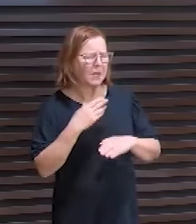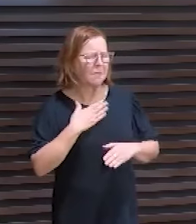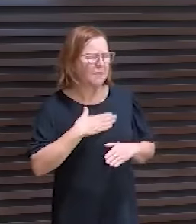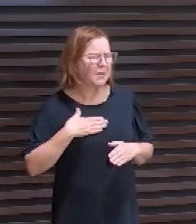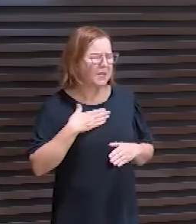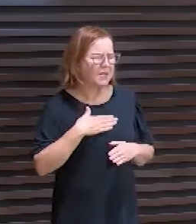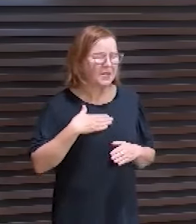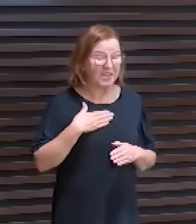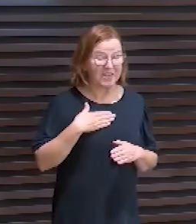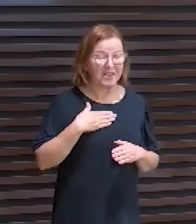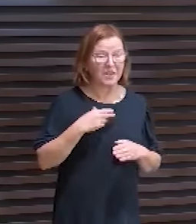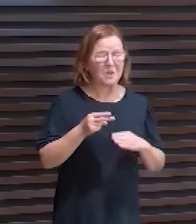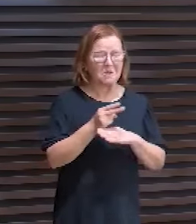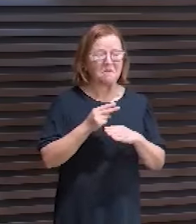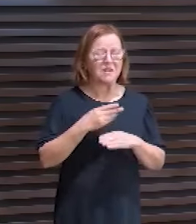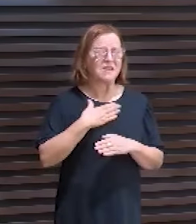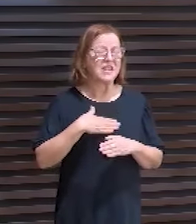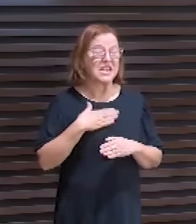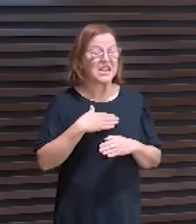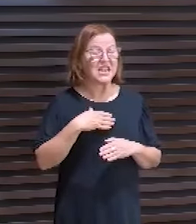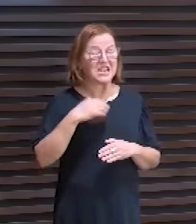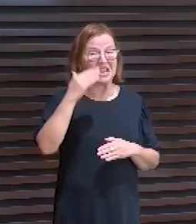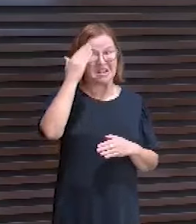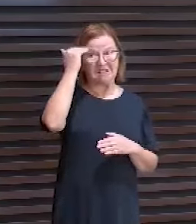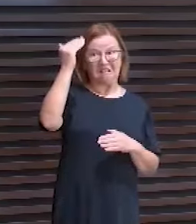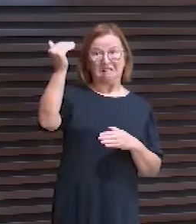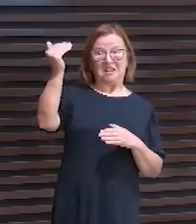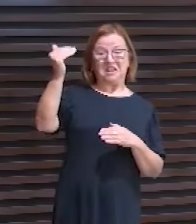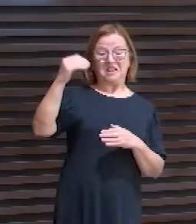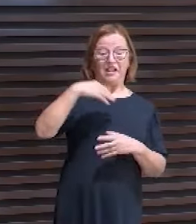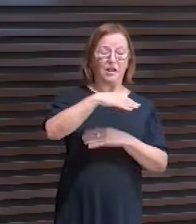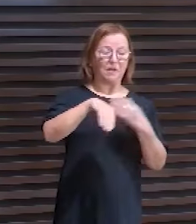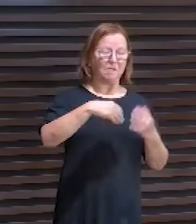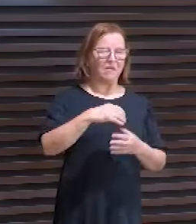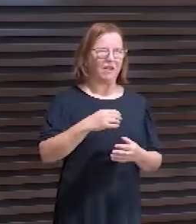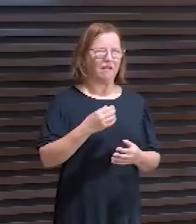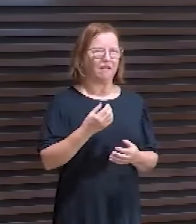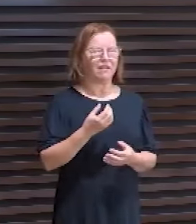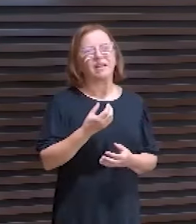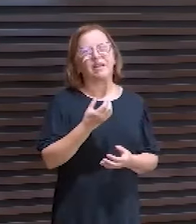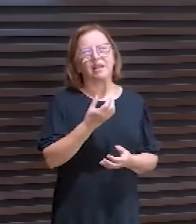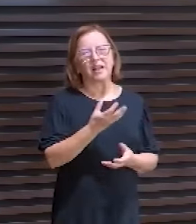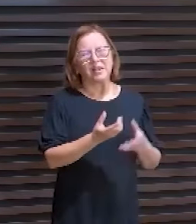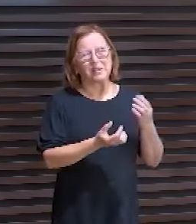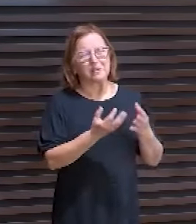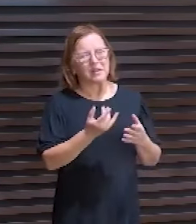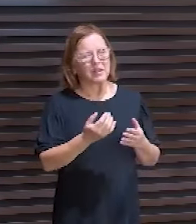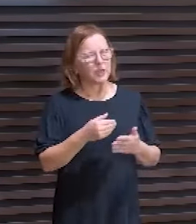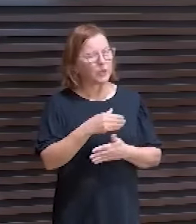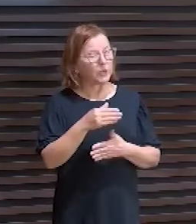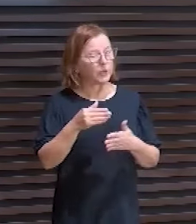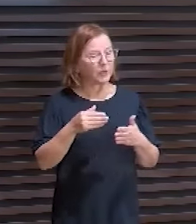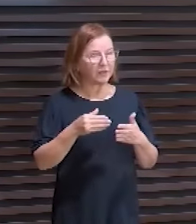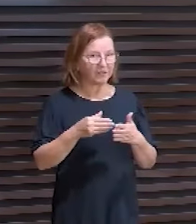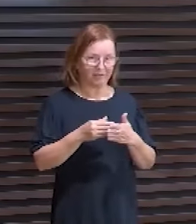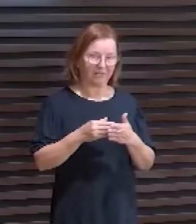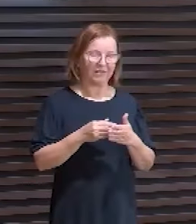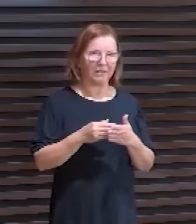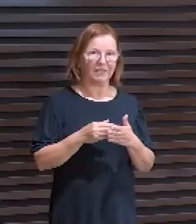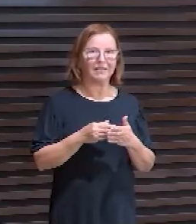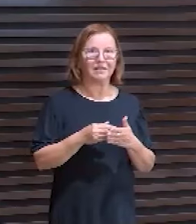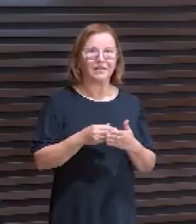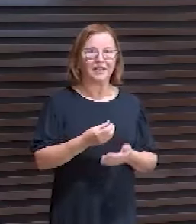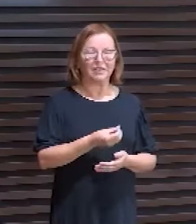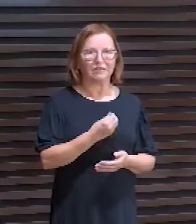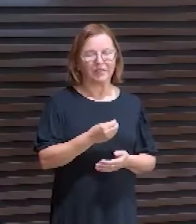e sucesso é o que move as paixões os desejos e todo o mecanismo da vida sendo portanto na